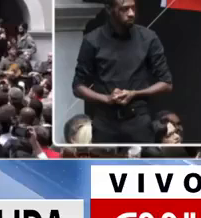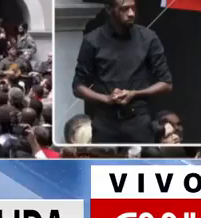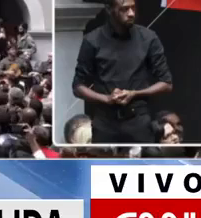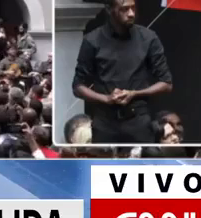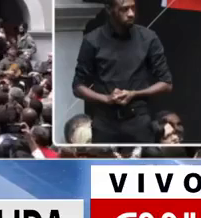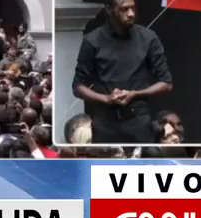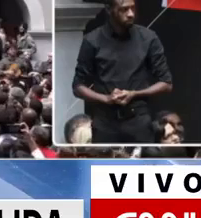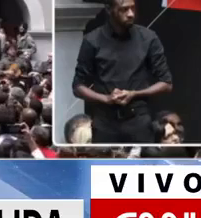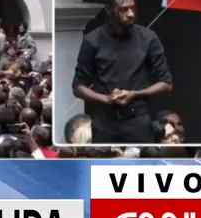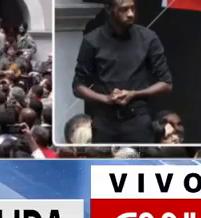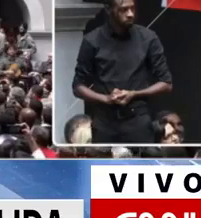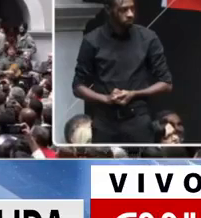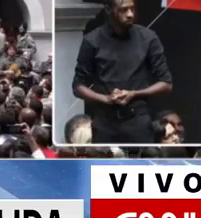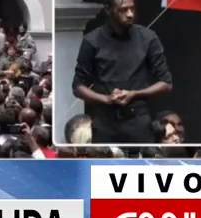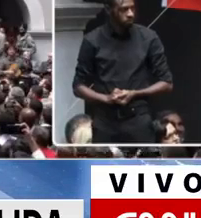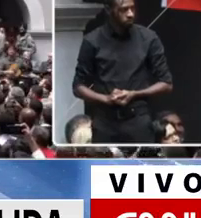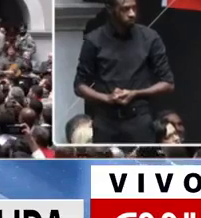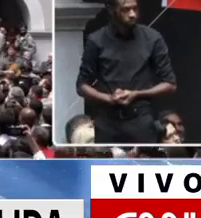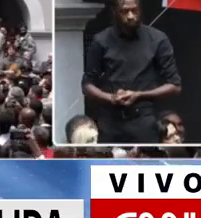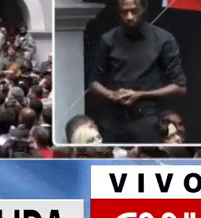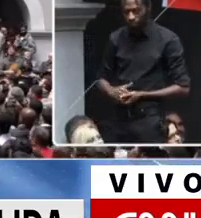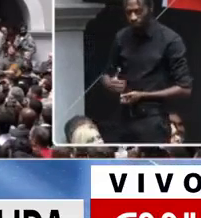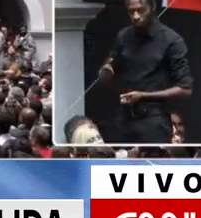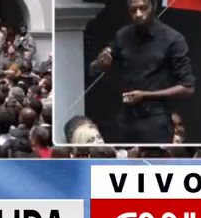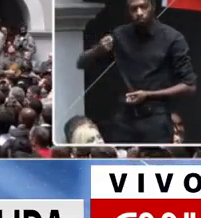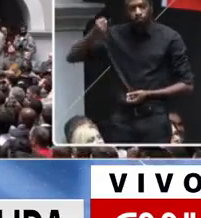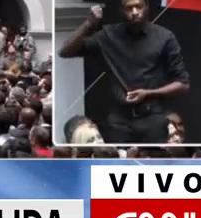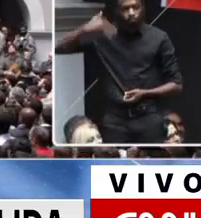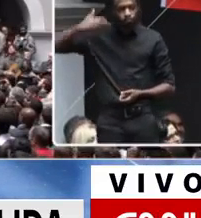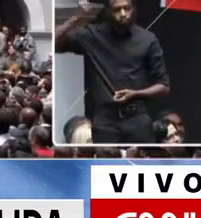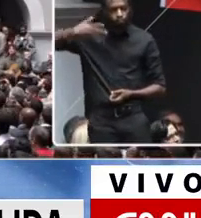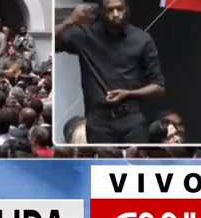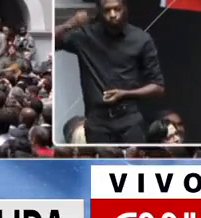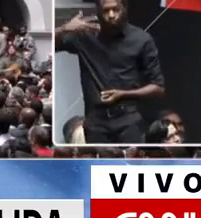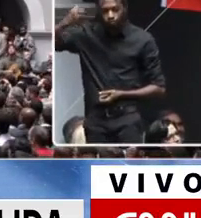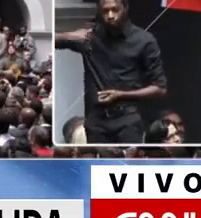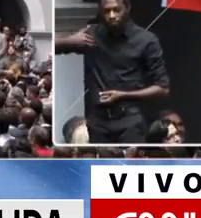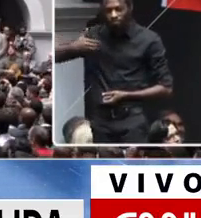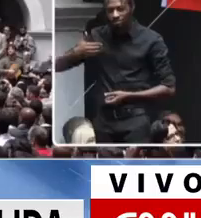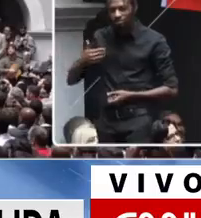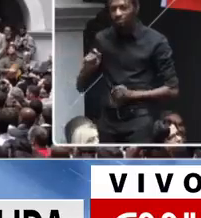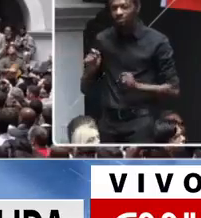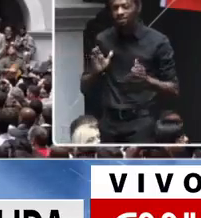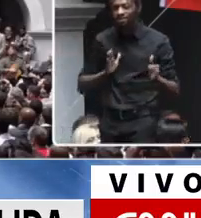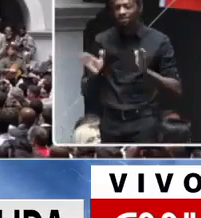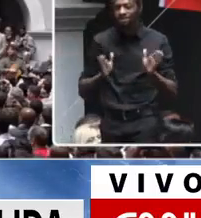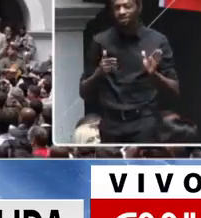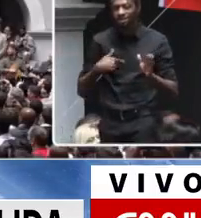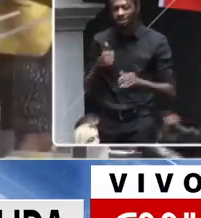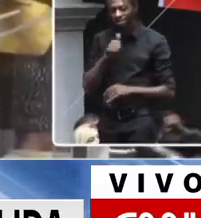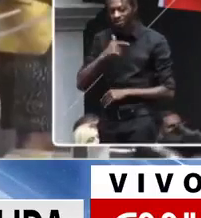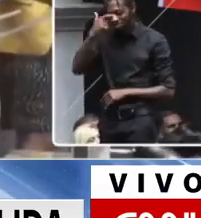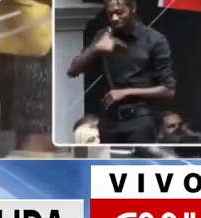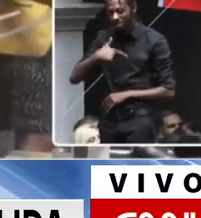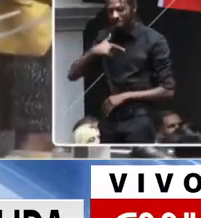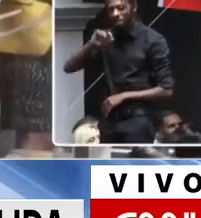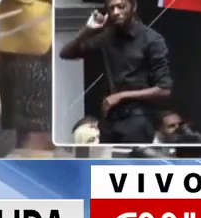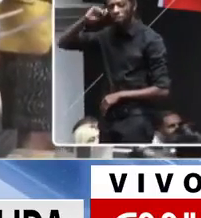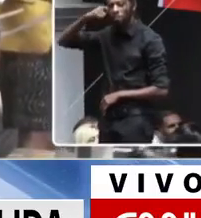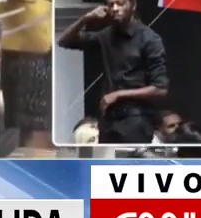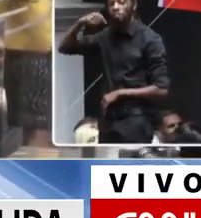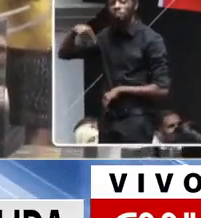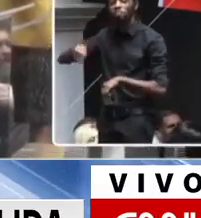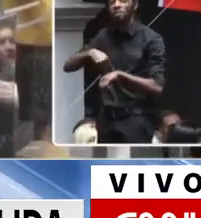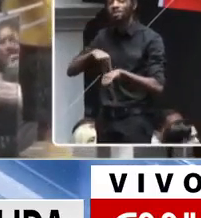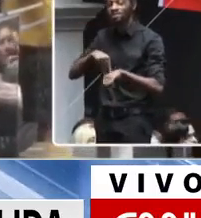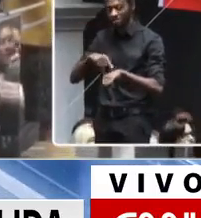a adesão muito rápida. Aqui no Live CNN a gente teve atualização em tempo real de 3.000 para mais de 30 mil